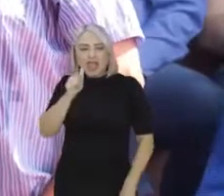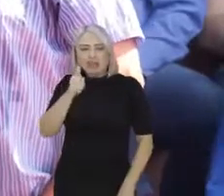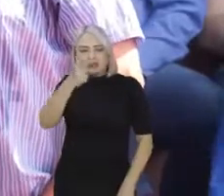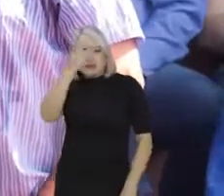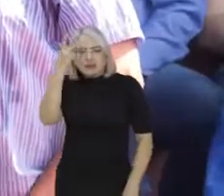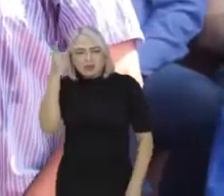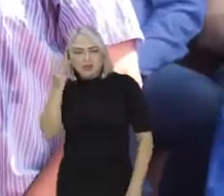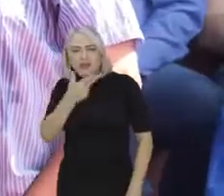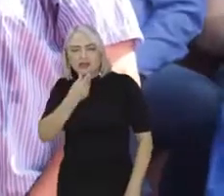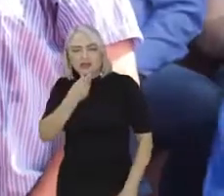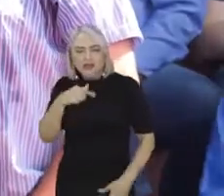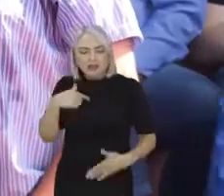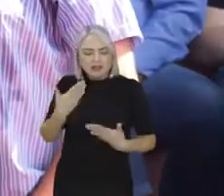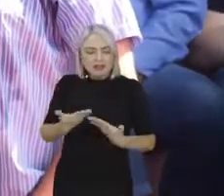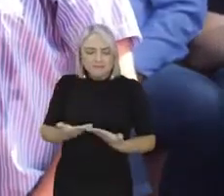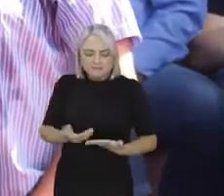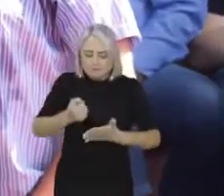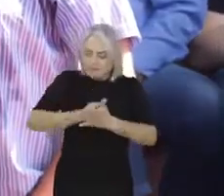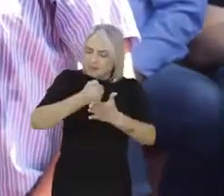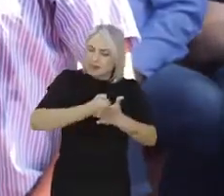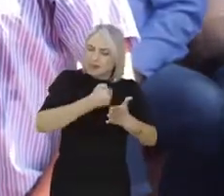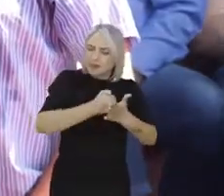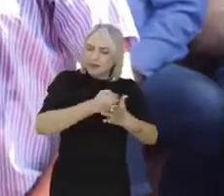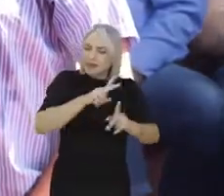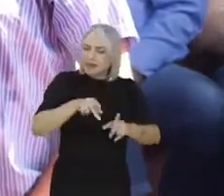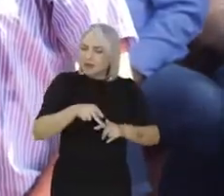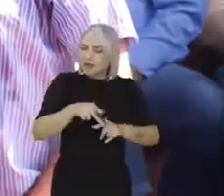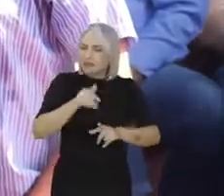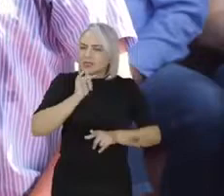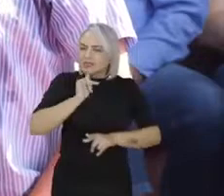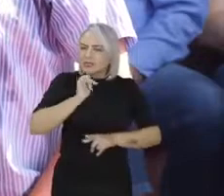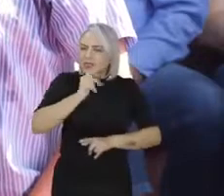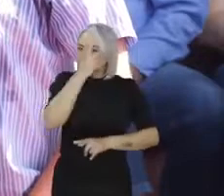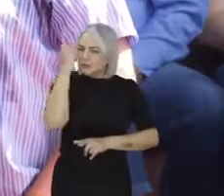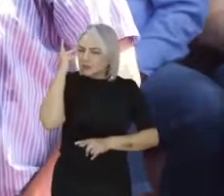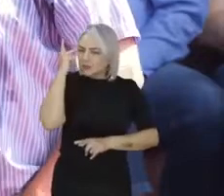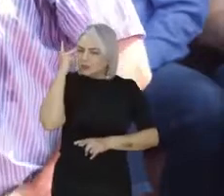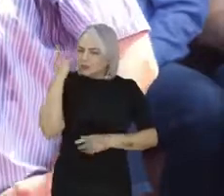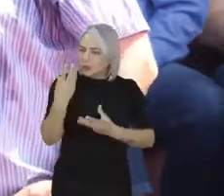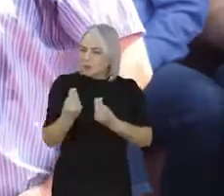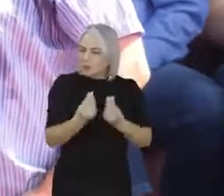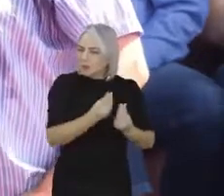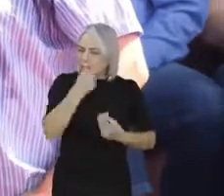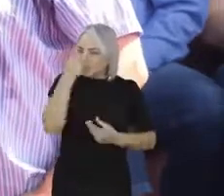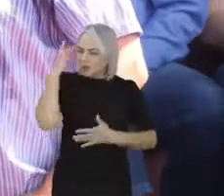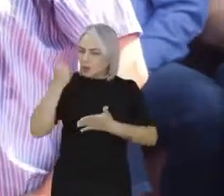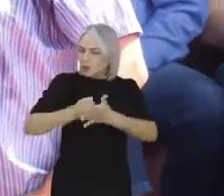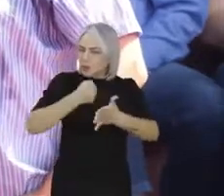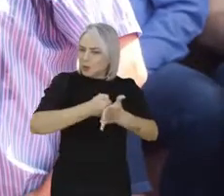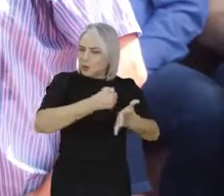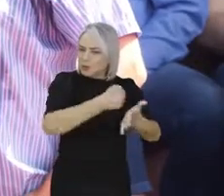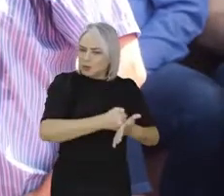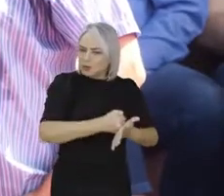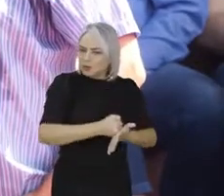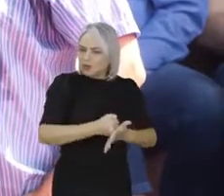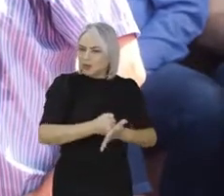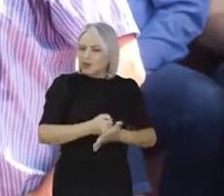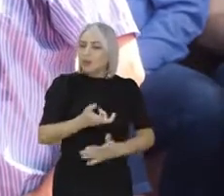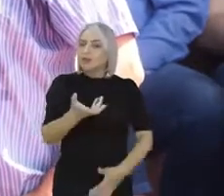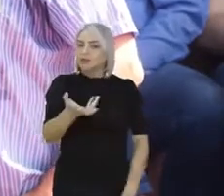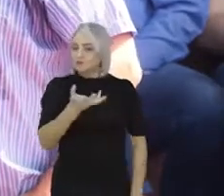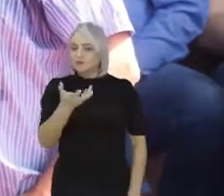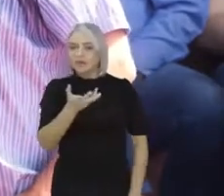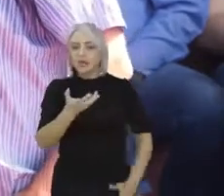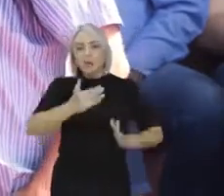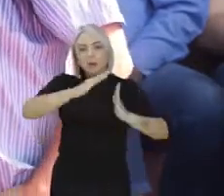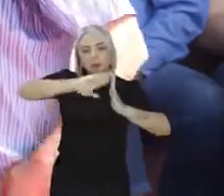Dona Antônia, Dona Edite, tantos tombaram nessa luta por a gente querer uma favela, mas